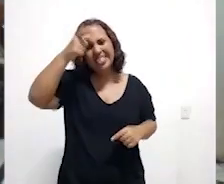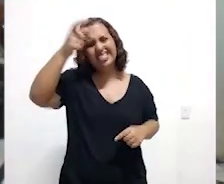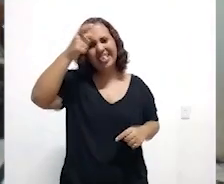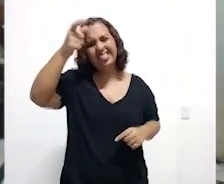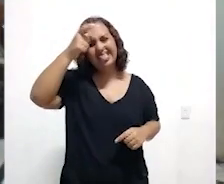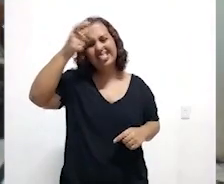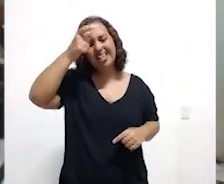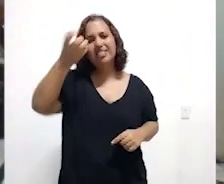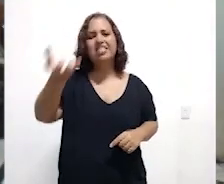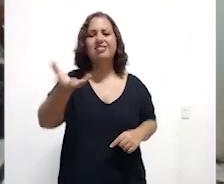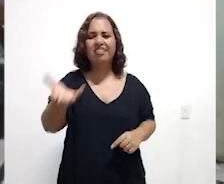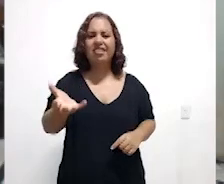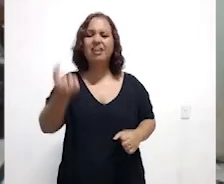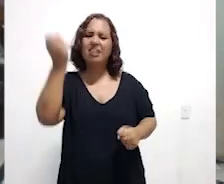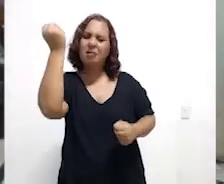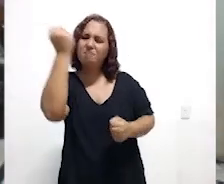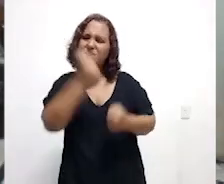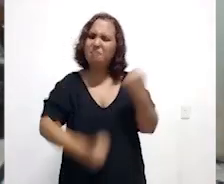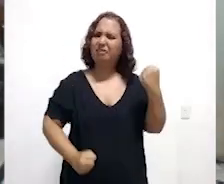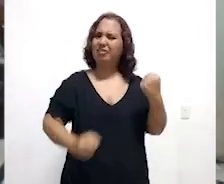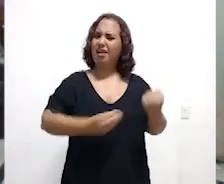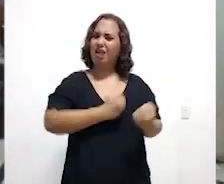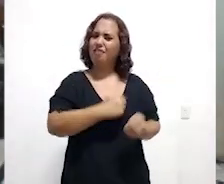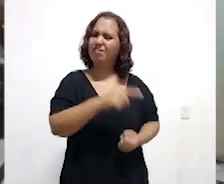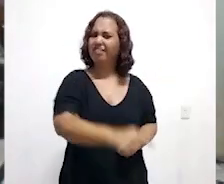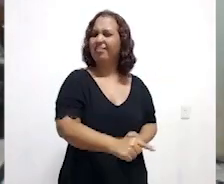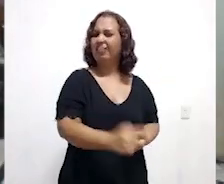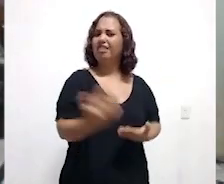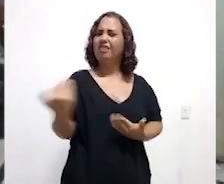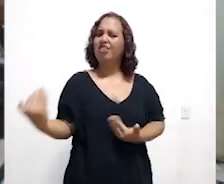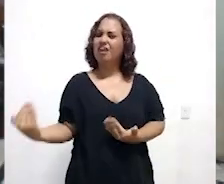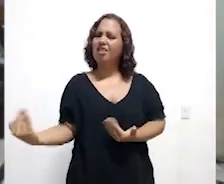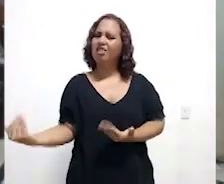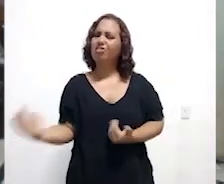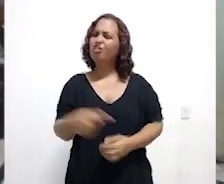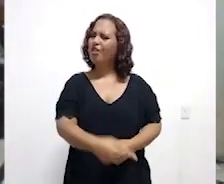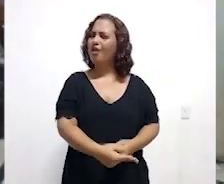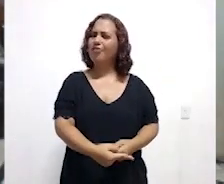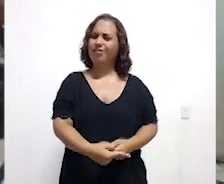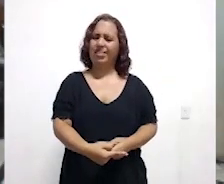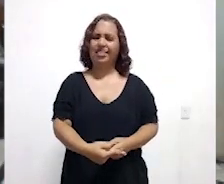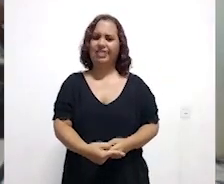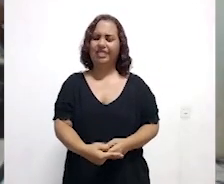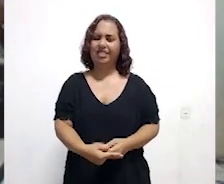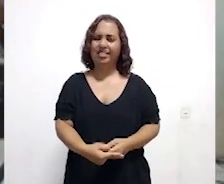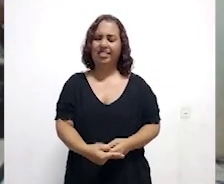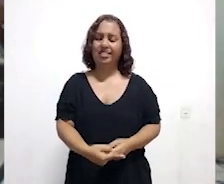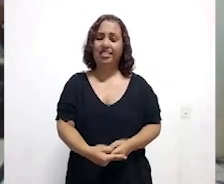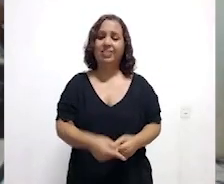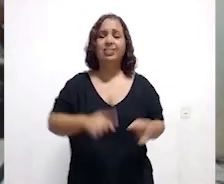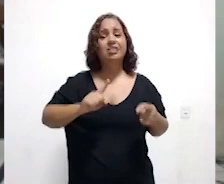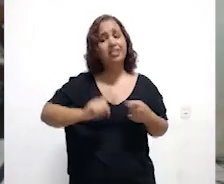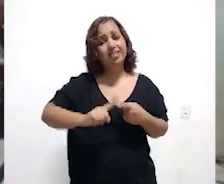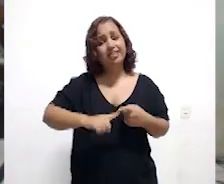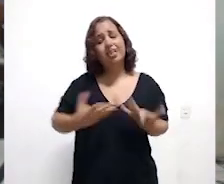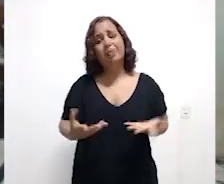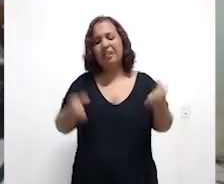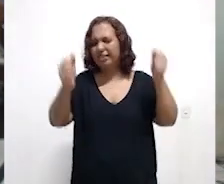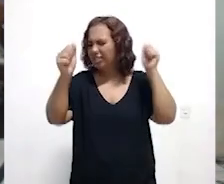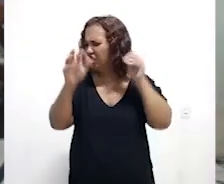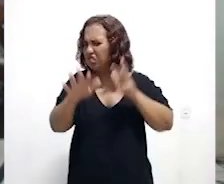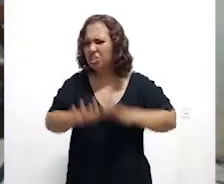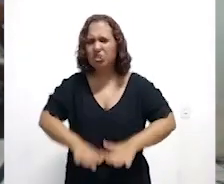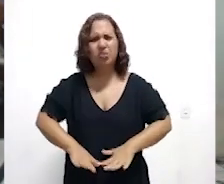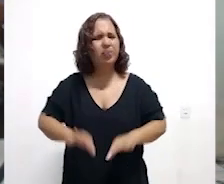derradeira acabar com a vida daquele jovem. E, consequentemente, destruir as estruturas